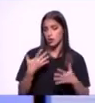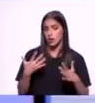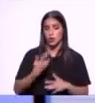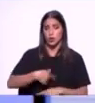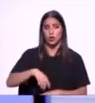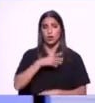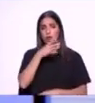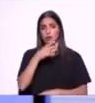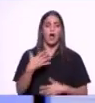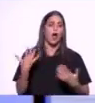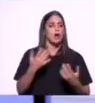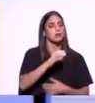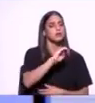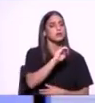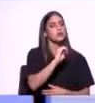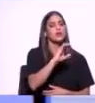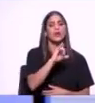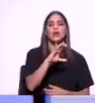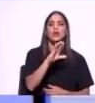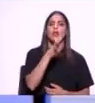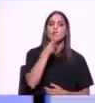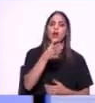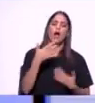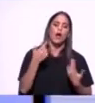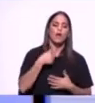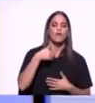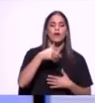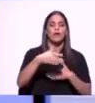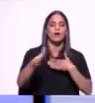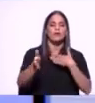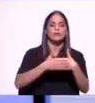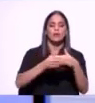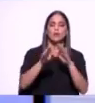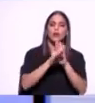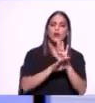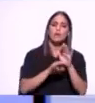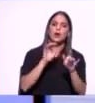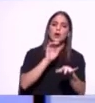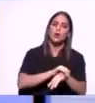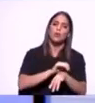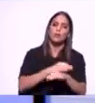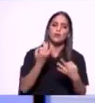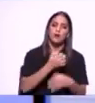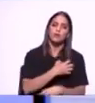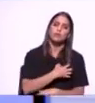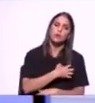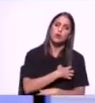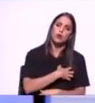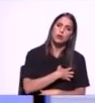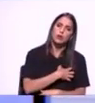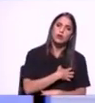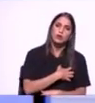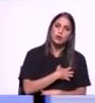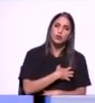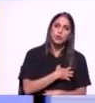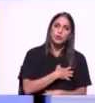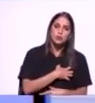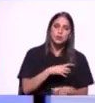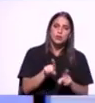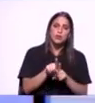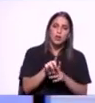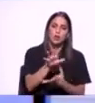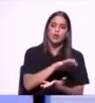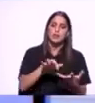em que a SIC diz que há uma toxicidade induzida pelos clubes, e um desses clubes é o Futebol Porto, que são os três clubes